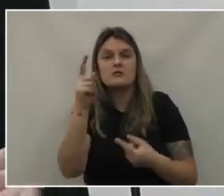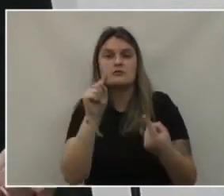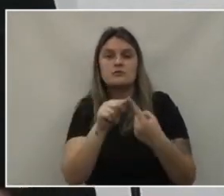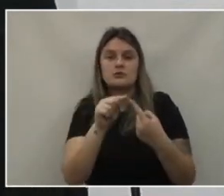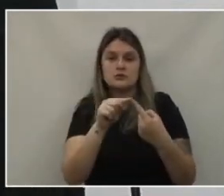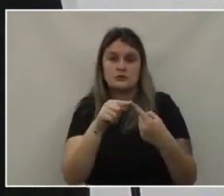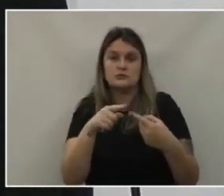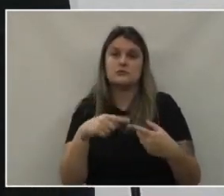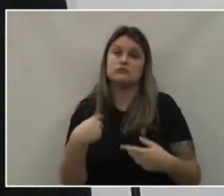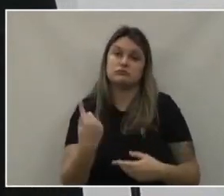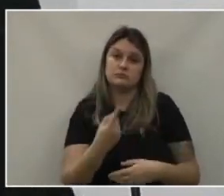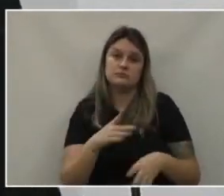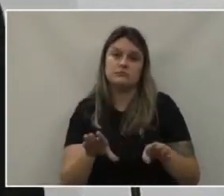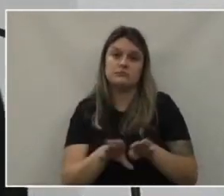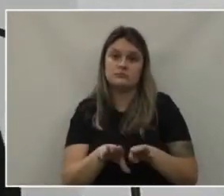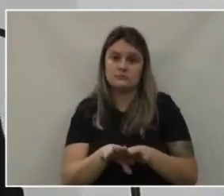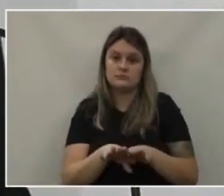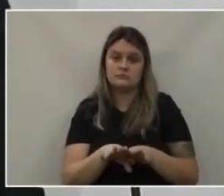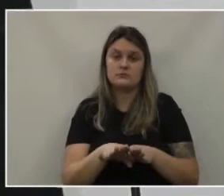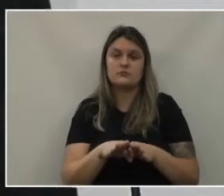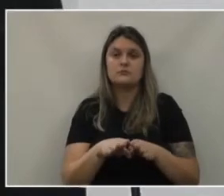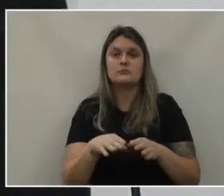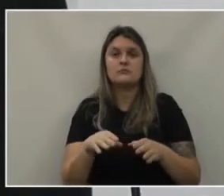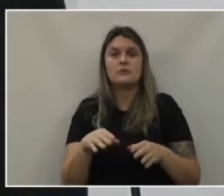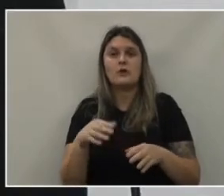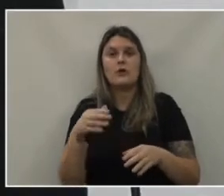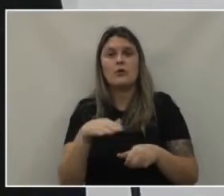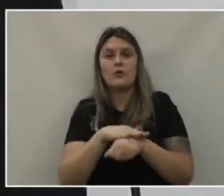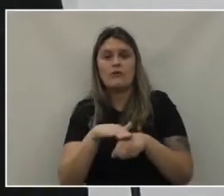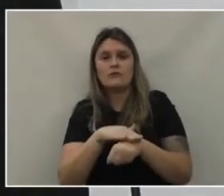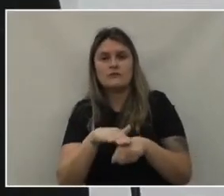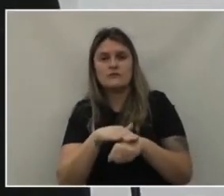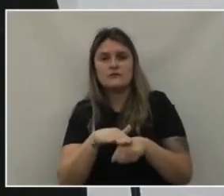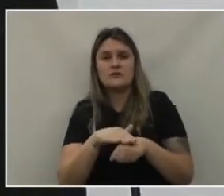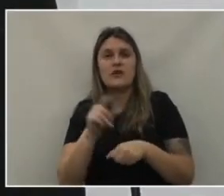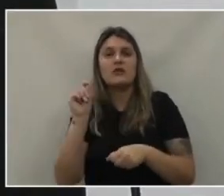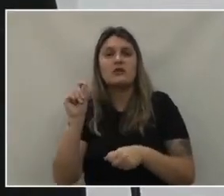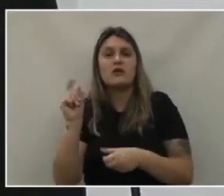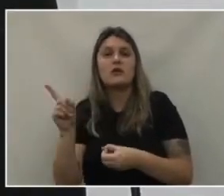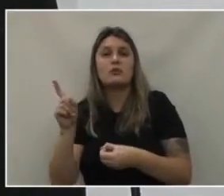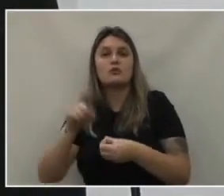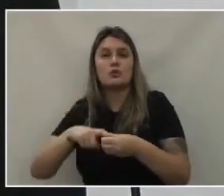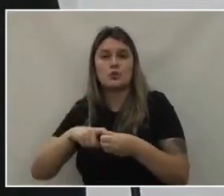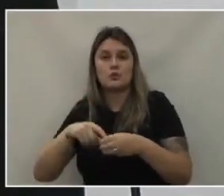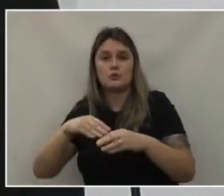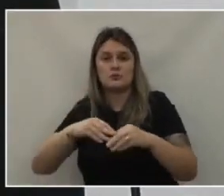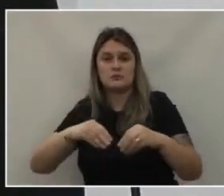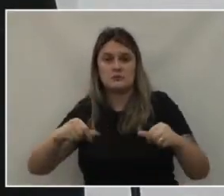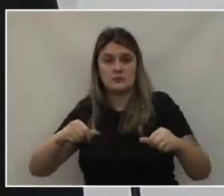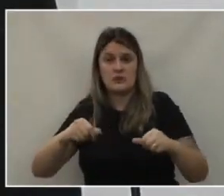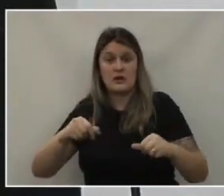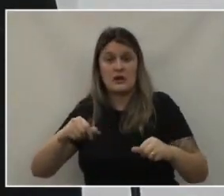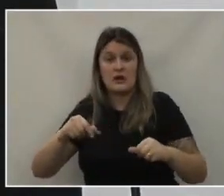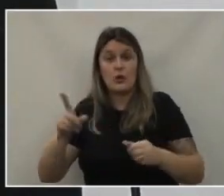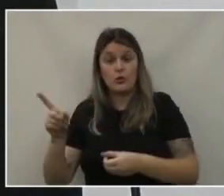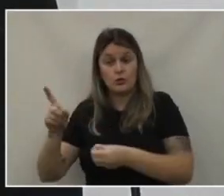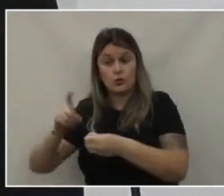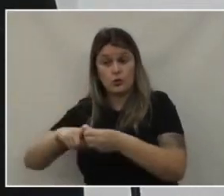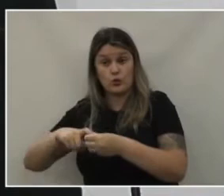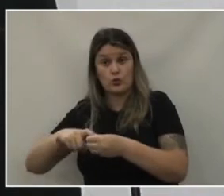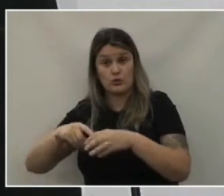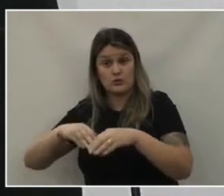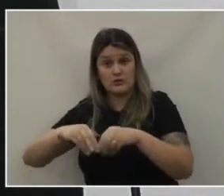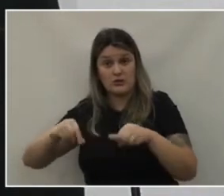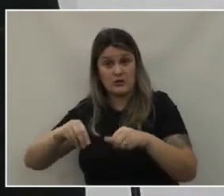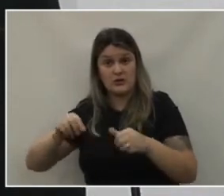também podemos estar aí entrando em contato com os donos do terreno, para que eles mesmos possam, de